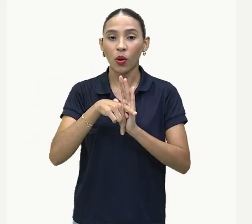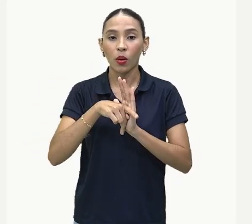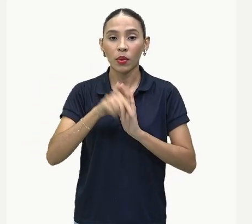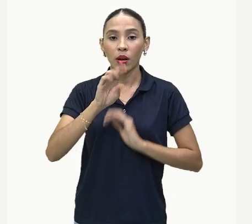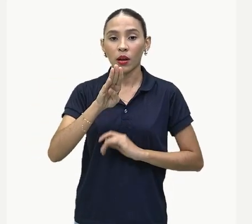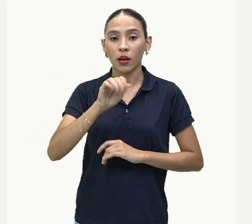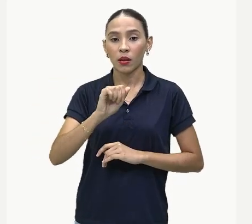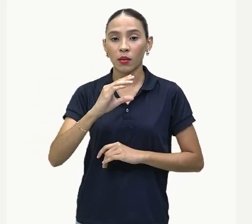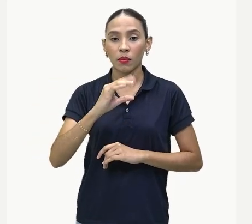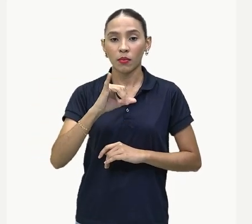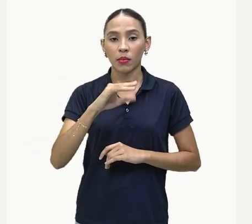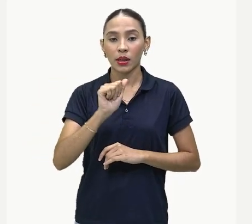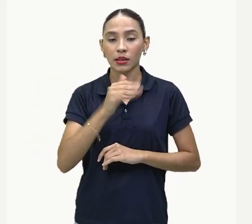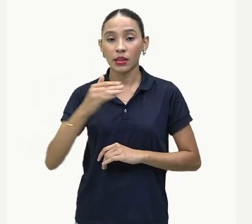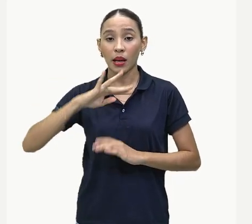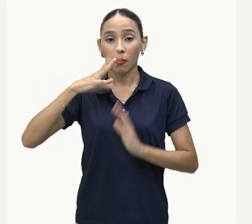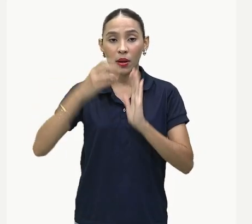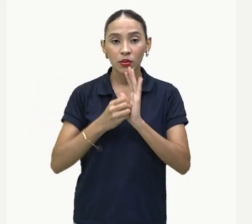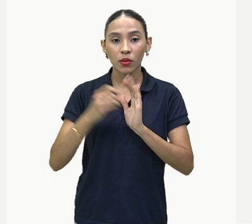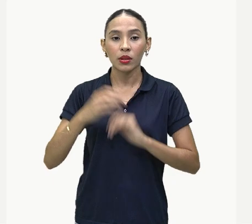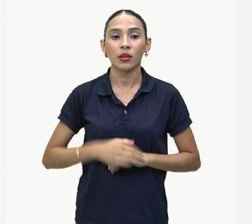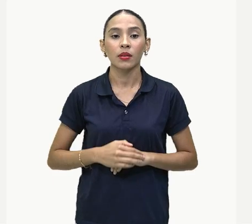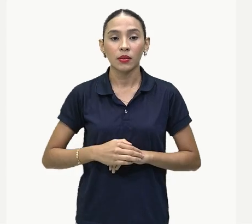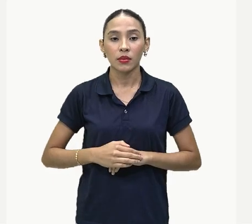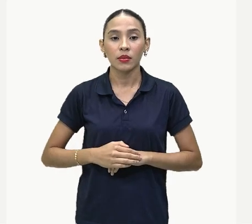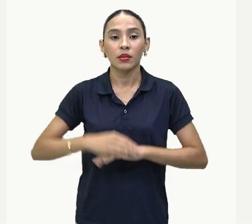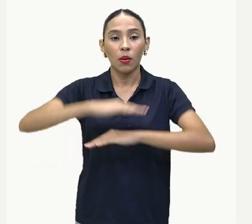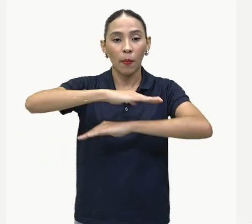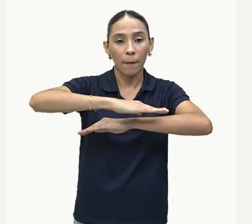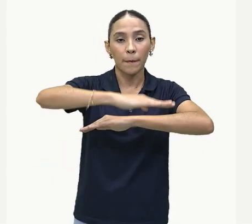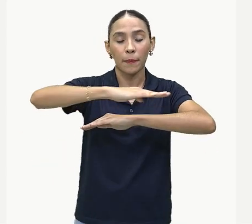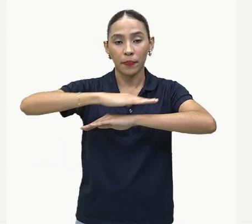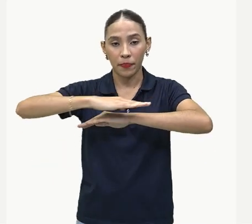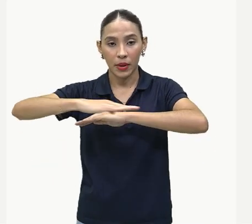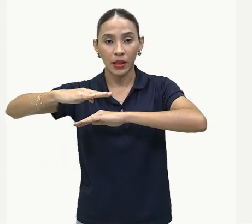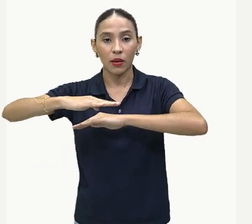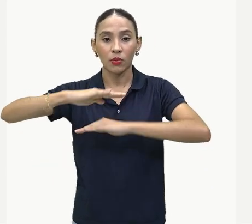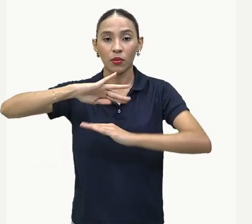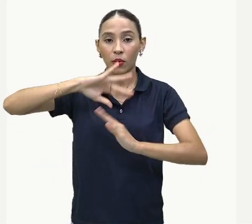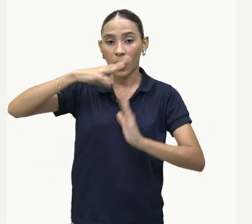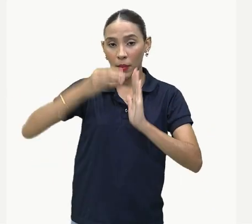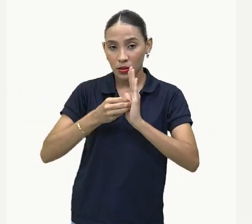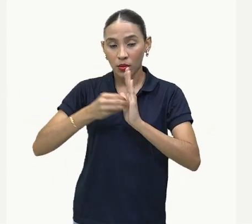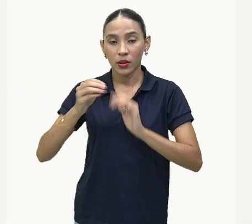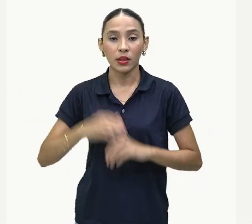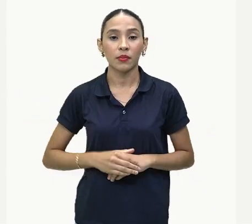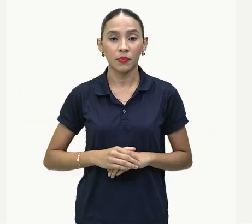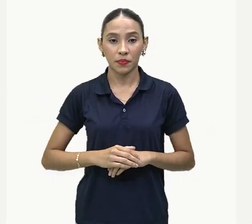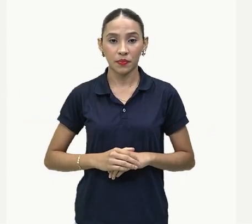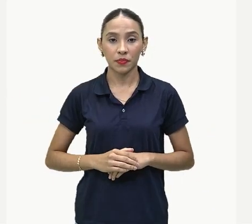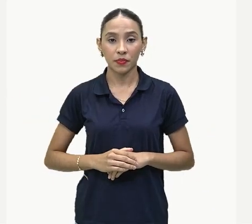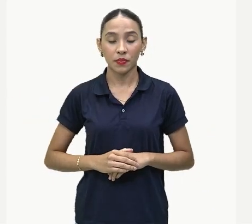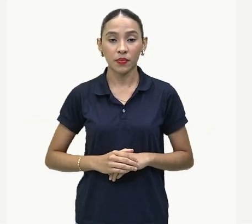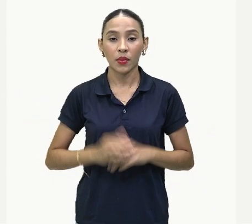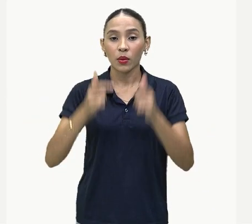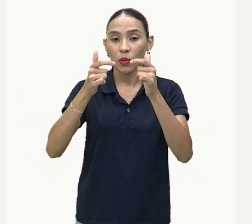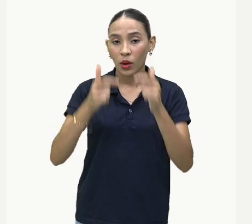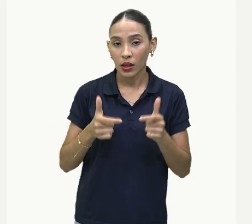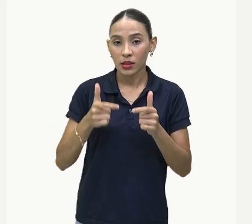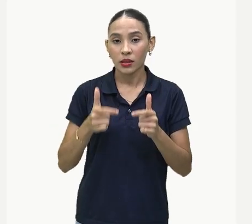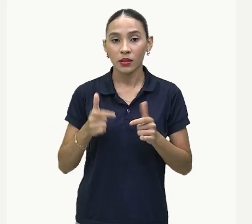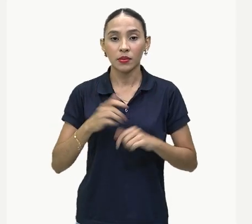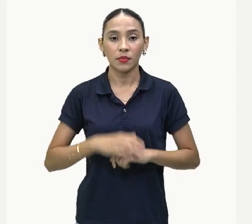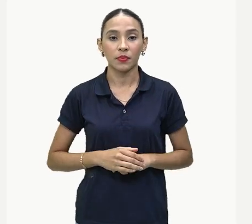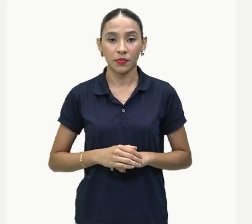bacia amazônica, entre o Planalto da Amazônia, onde ela se localiza,